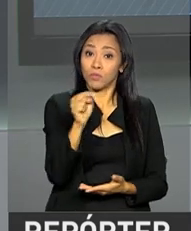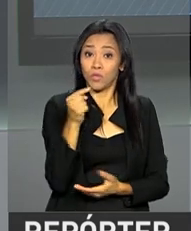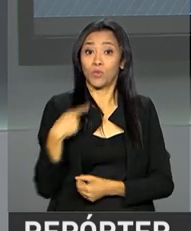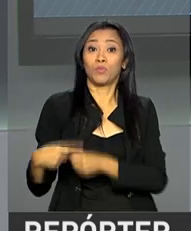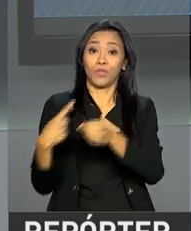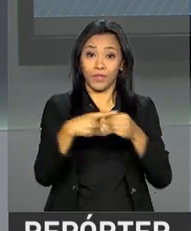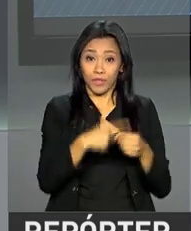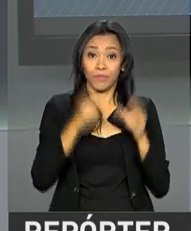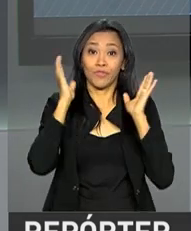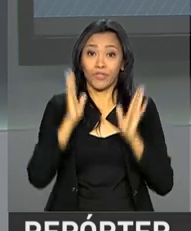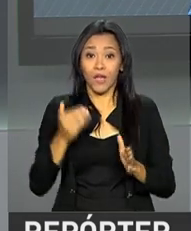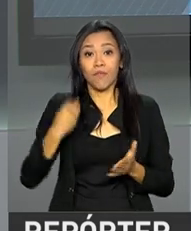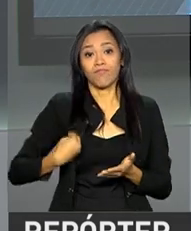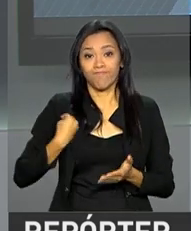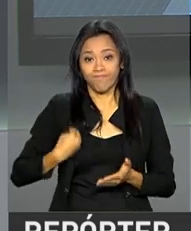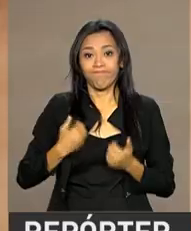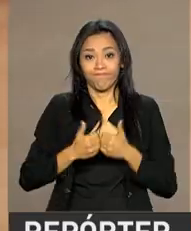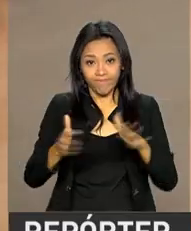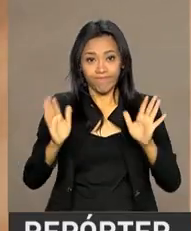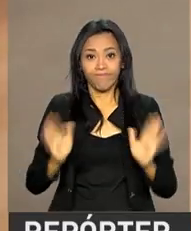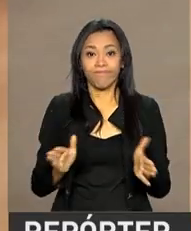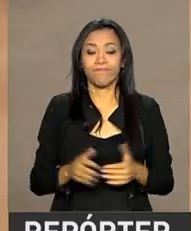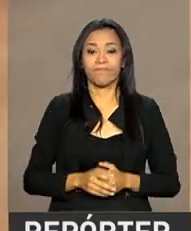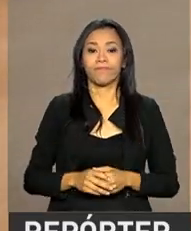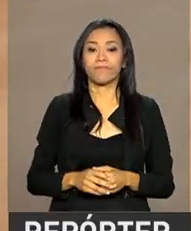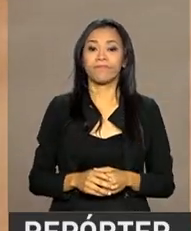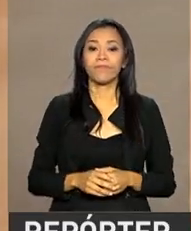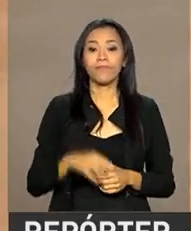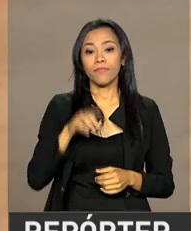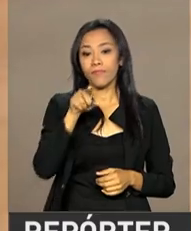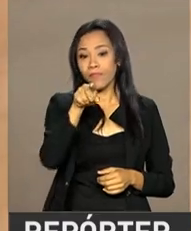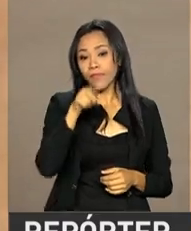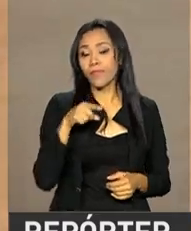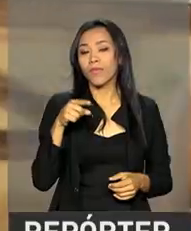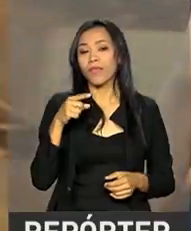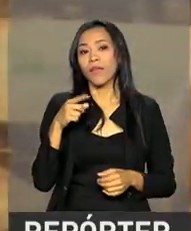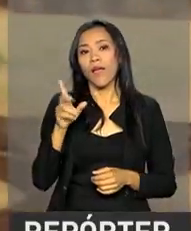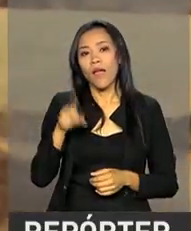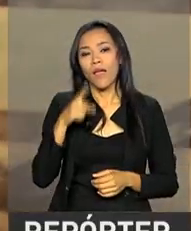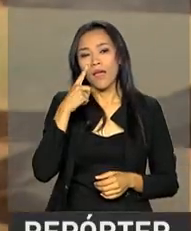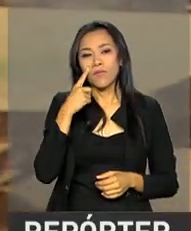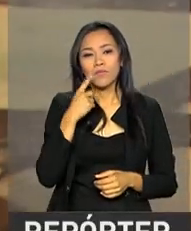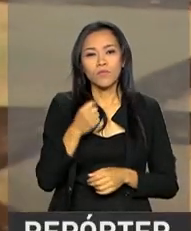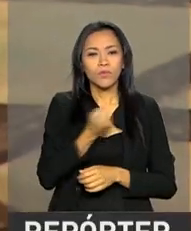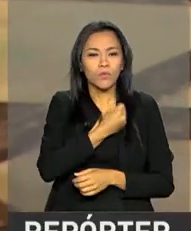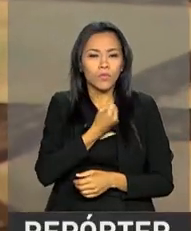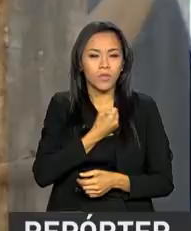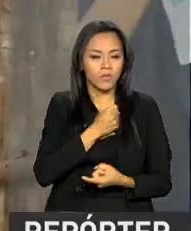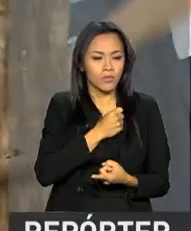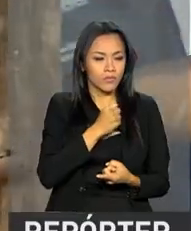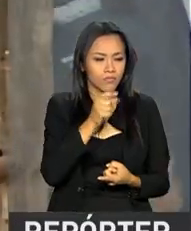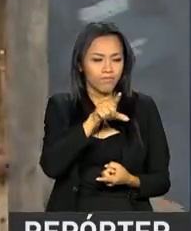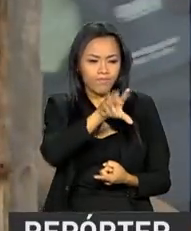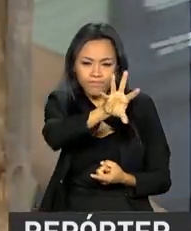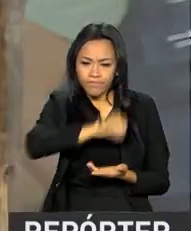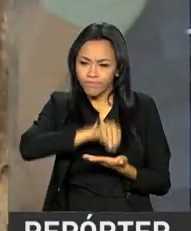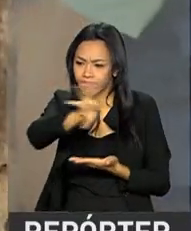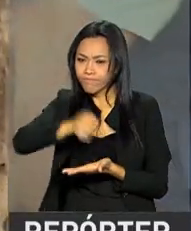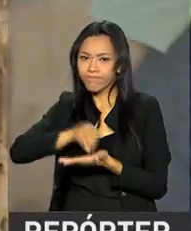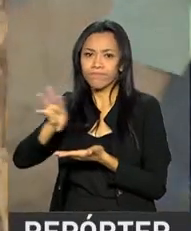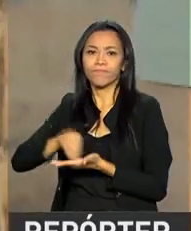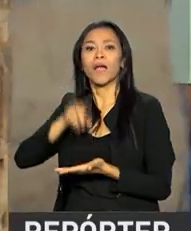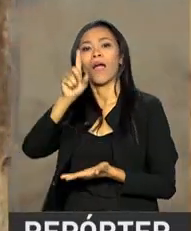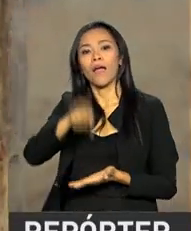operação já está em campo um retrato do campo feito de números este deve ser o resultado do censo